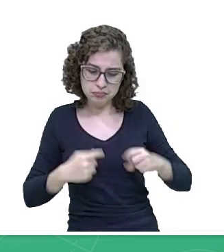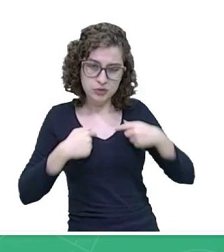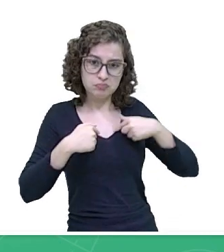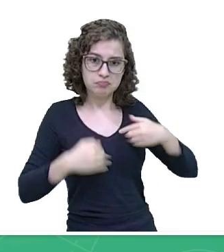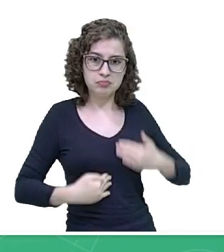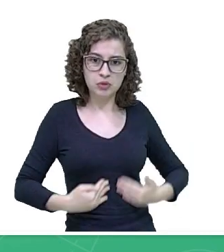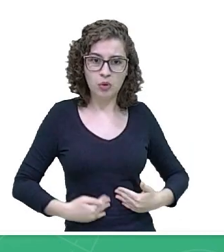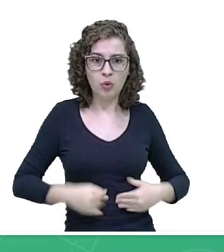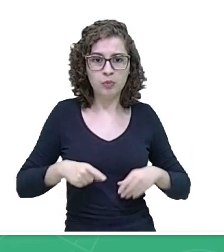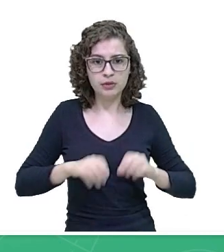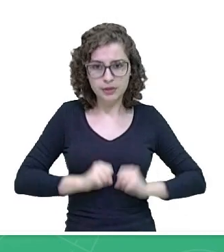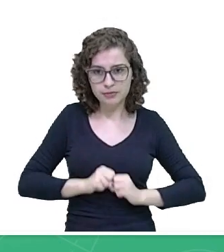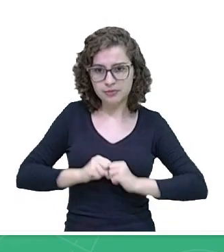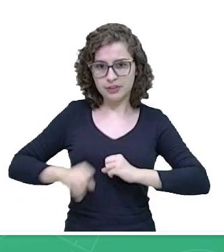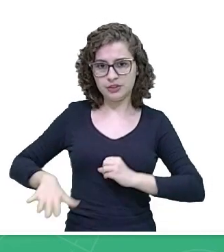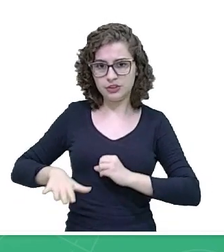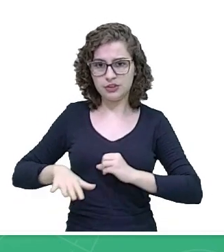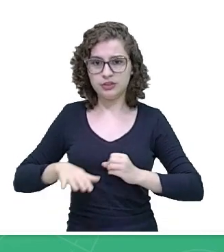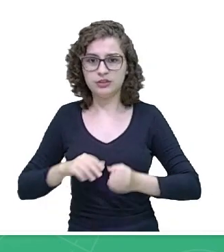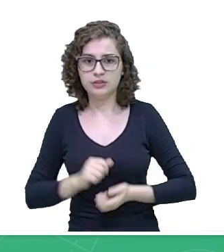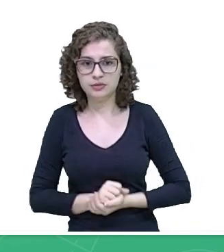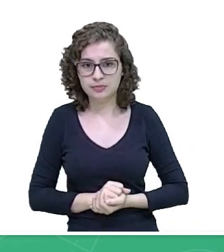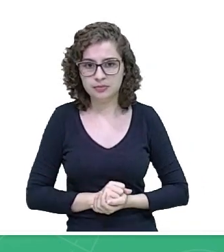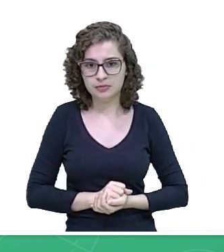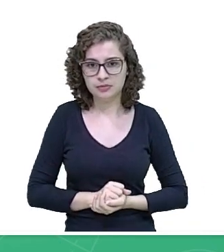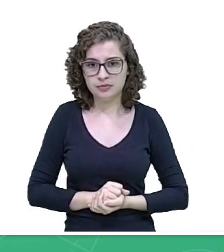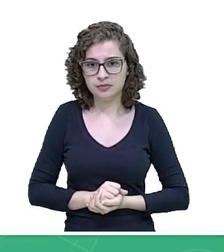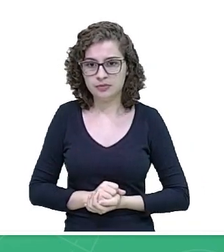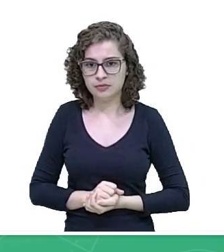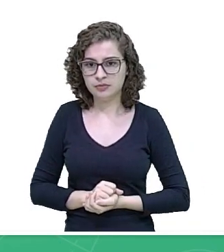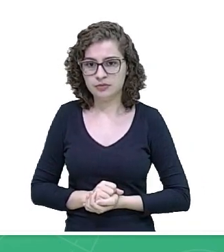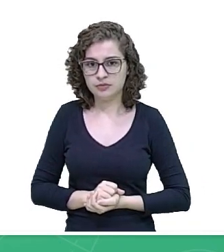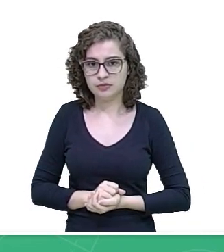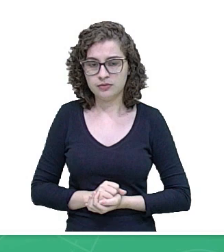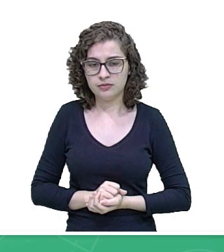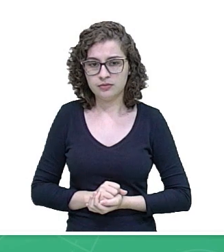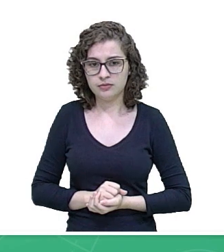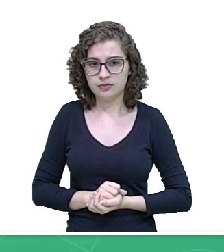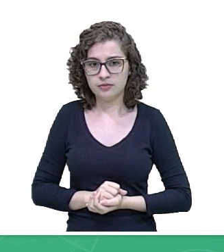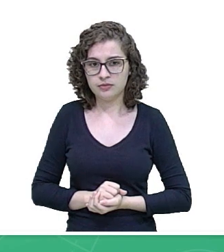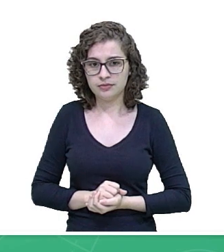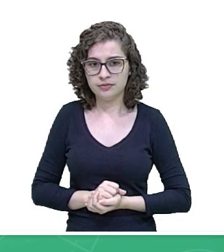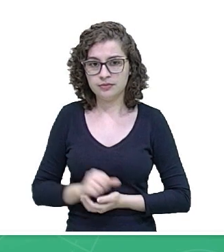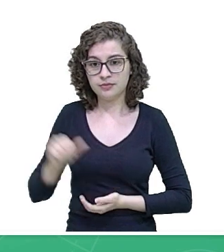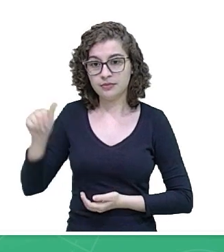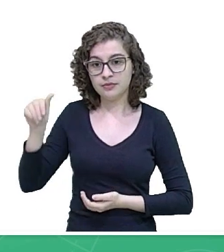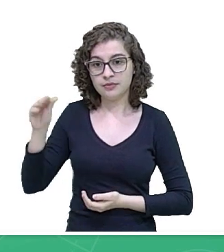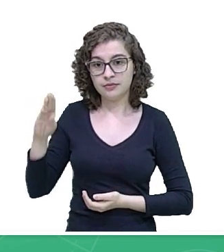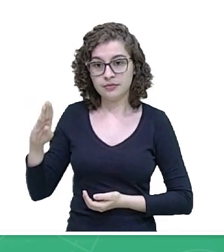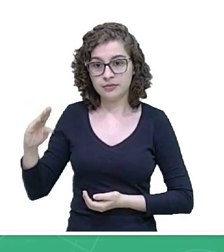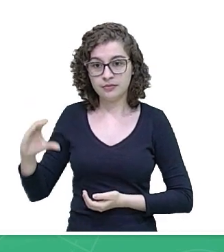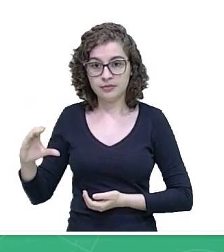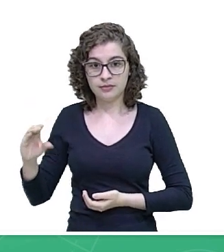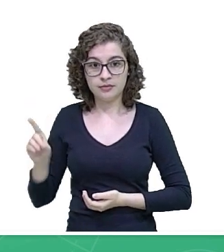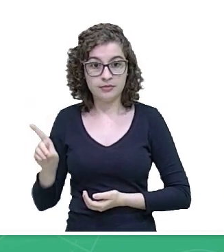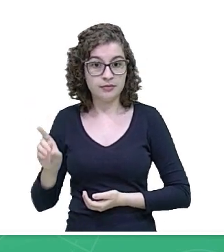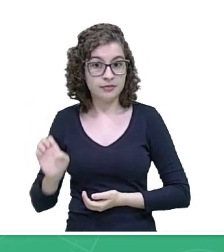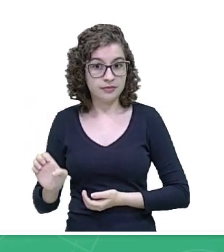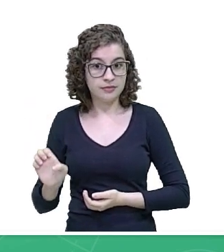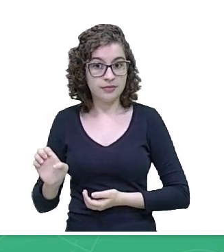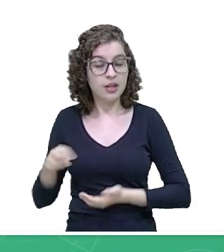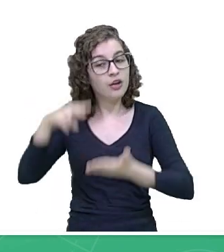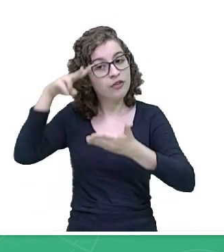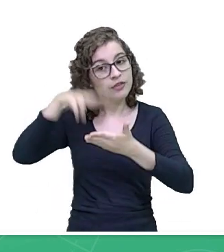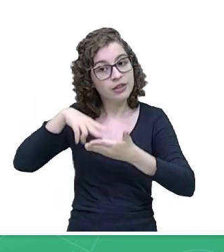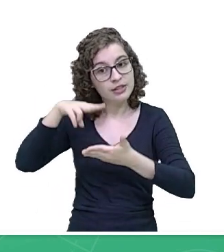colocar para fora do corpo as excretas nitrogenadas? Então, nós temos 5 questões que você vai ler com